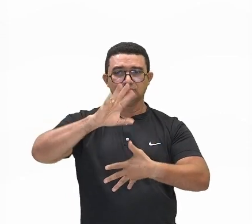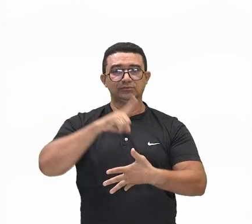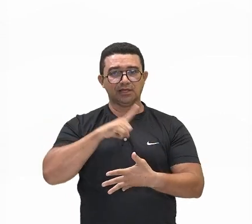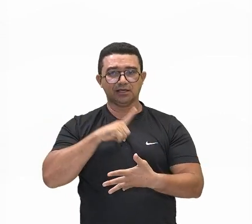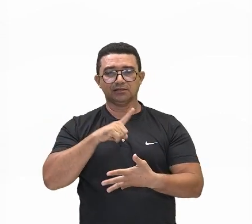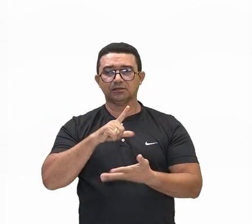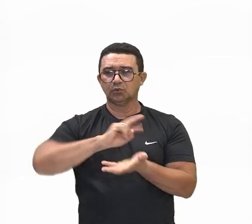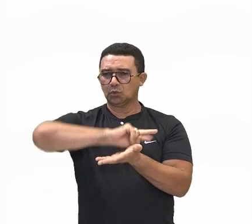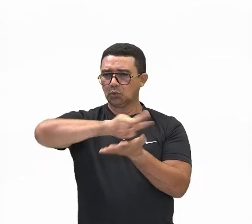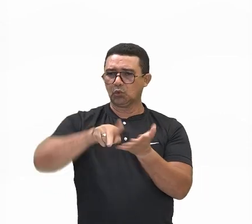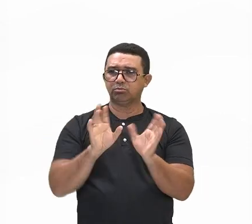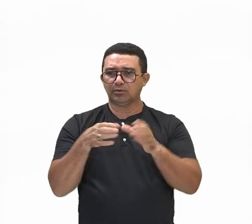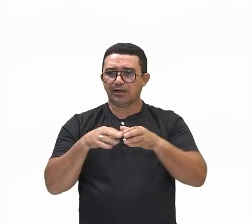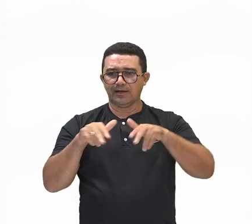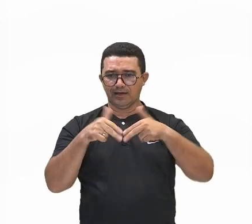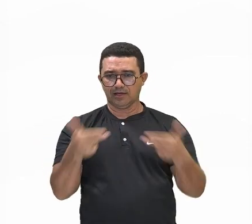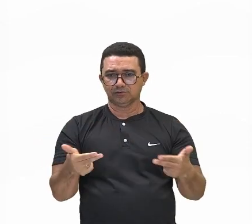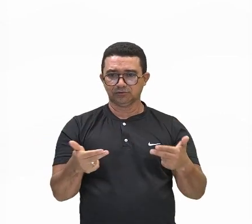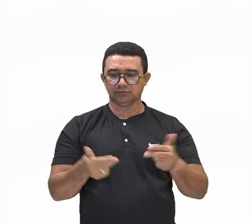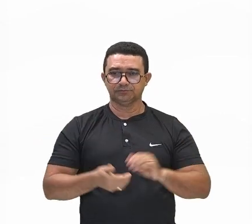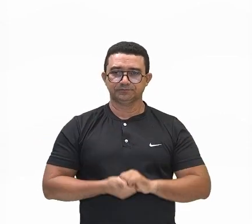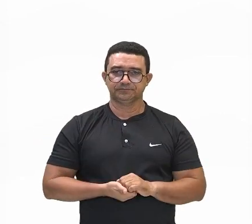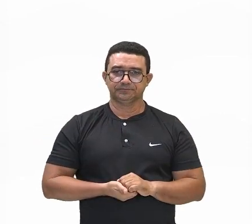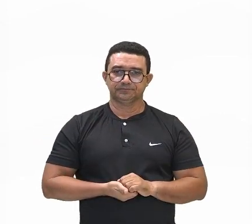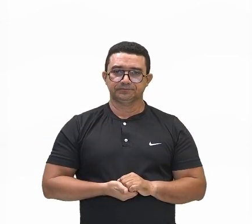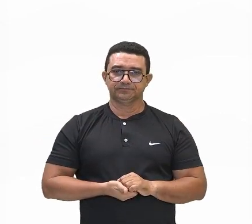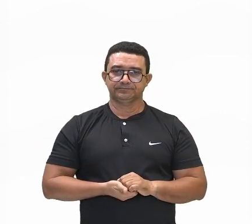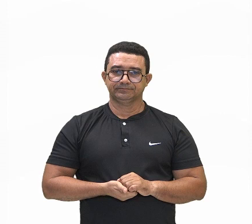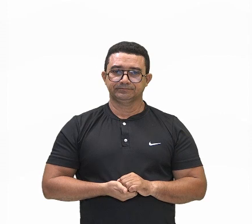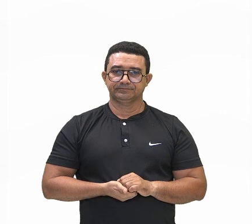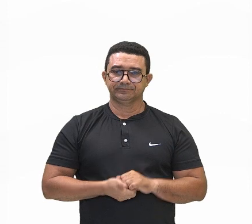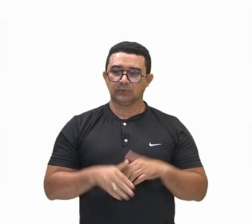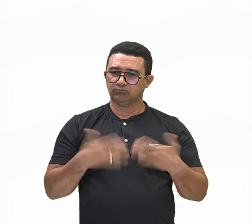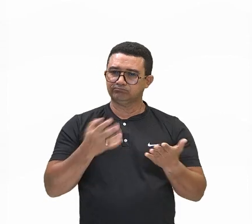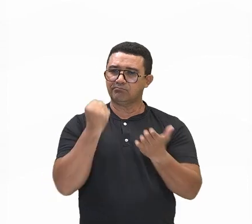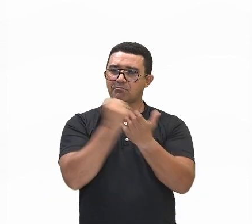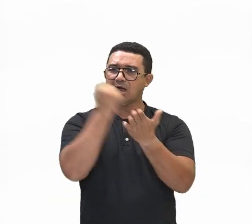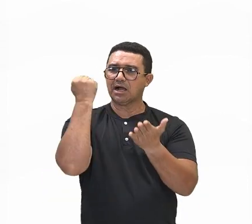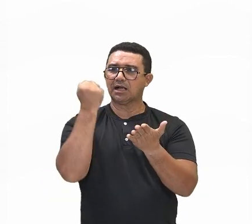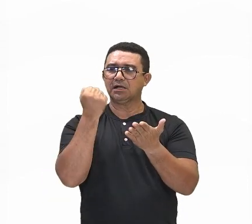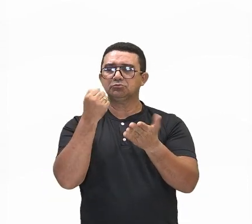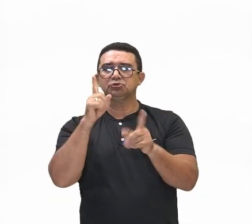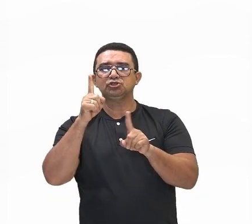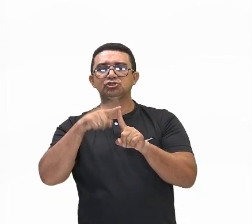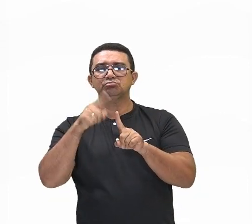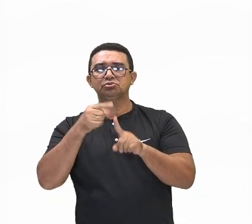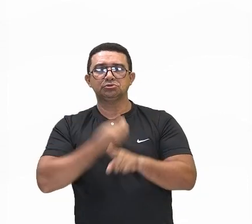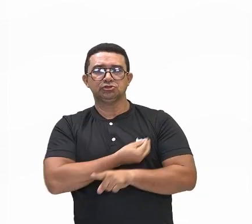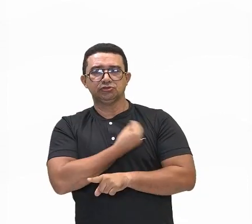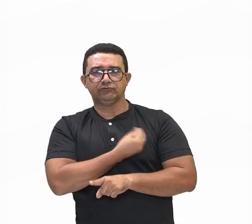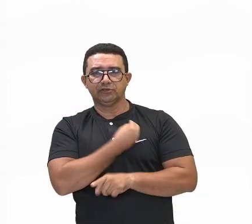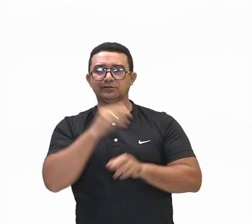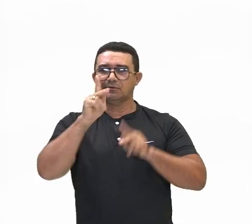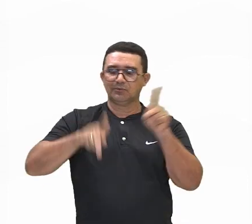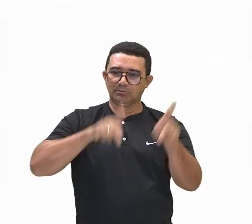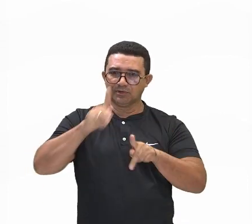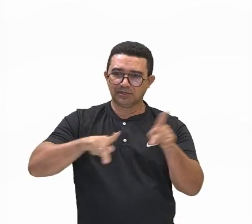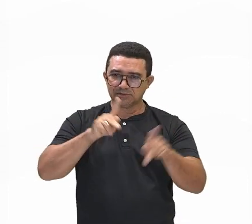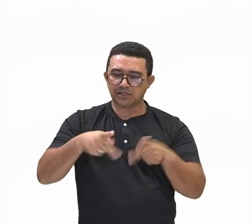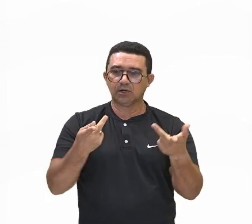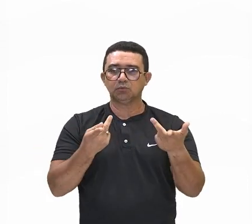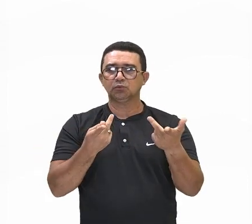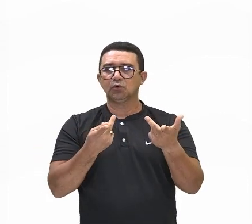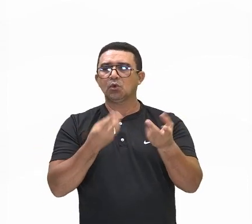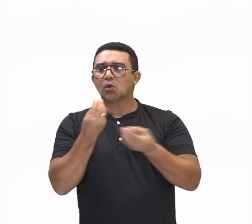né? E esses grupos, gente, eles marcam muito o modo de vida dessas pessoas, populações, né? As